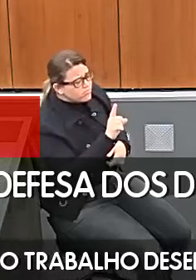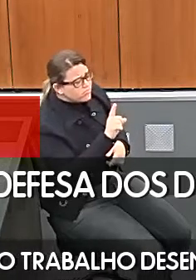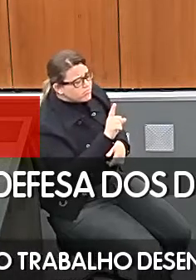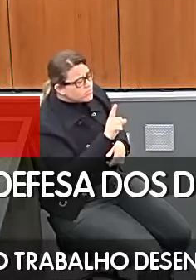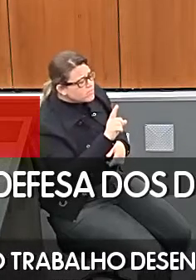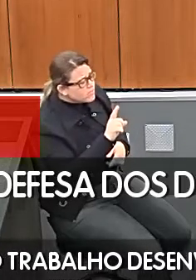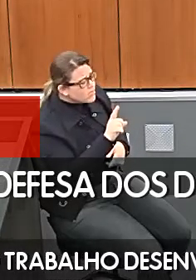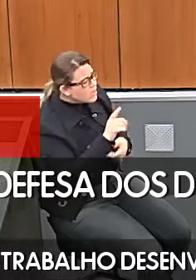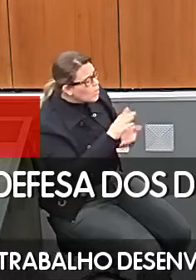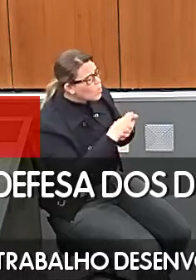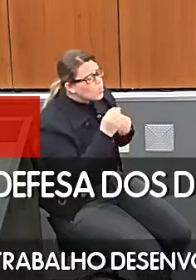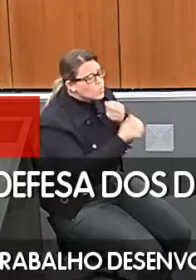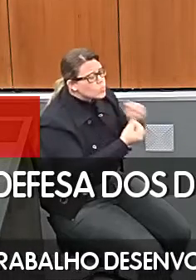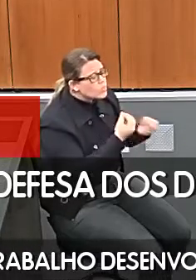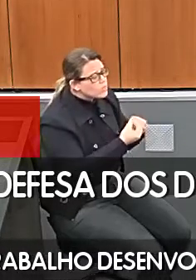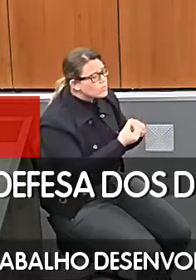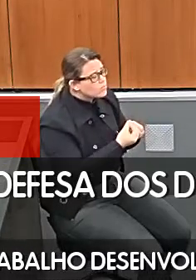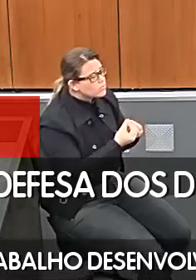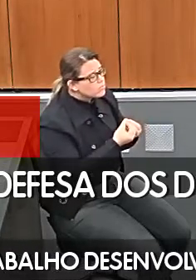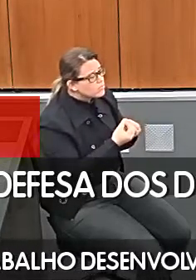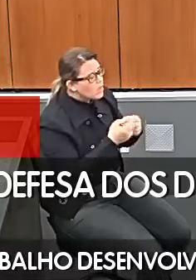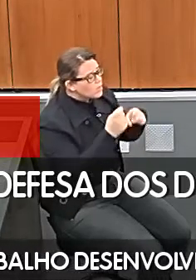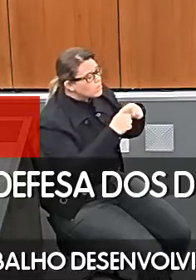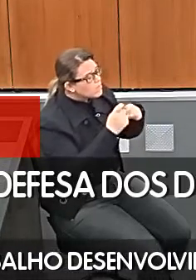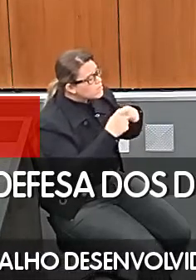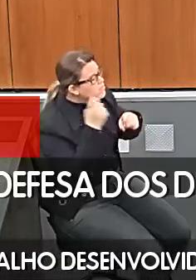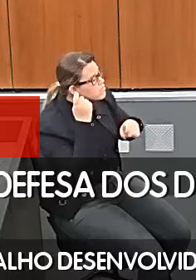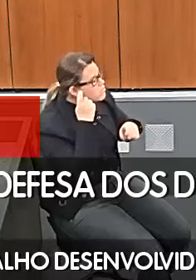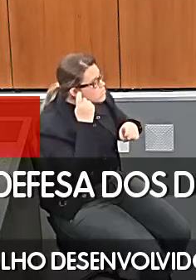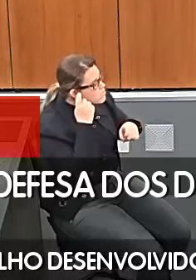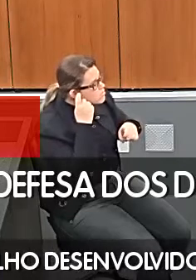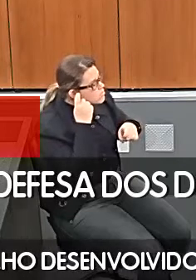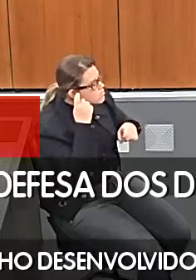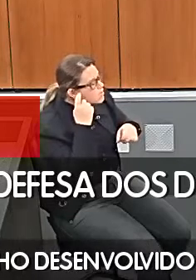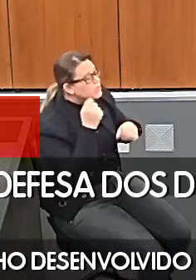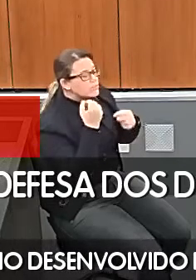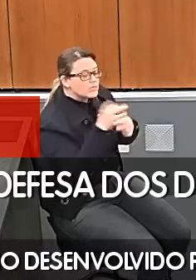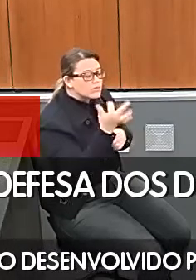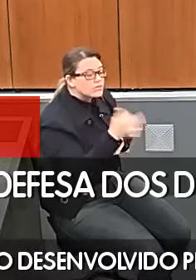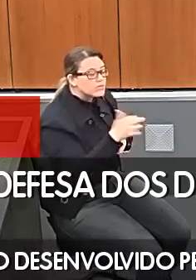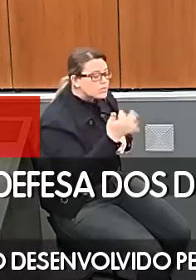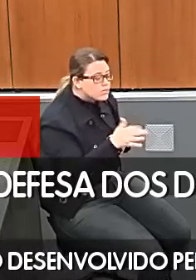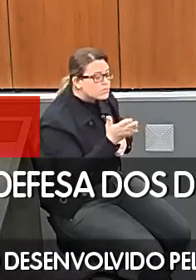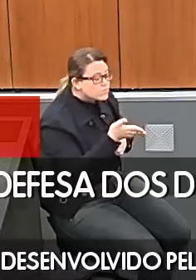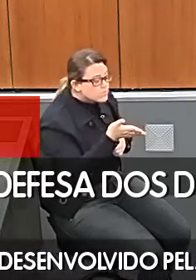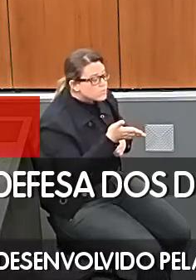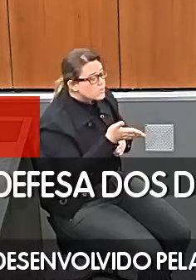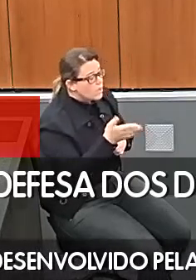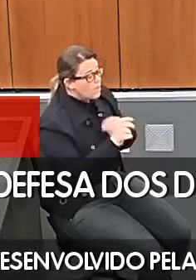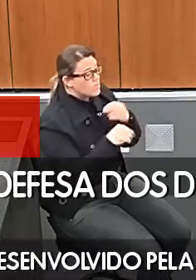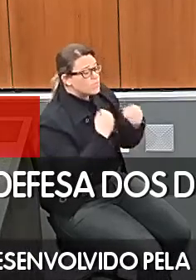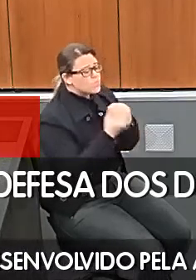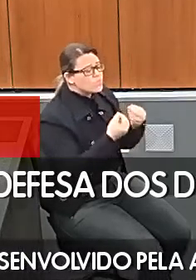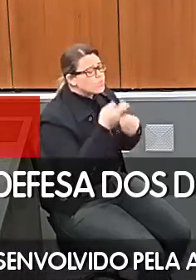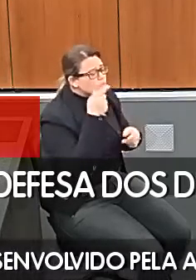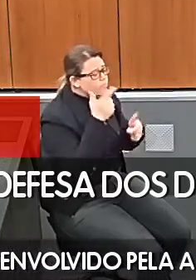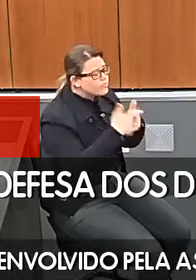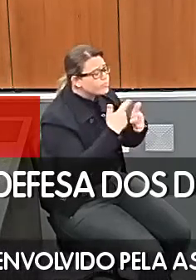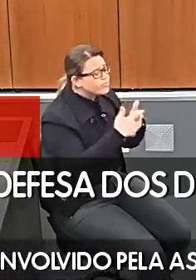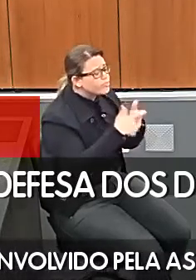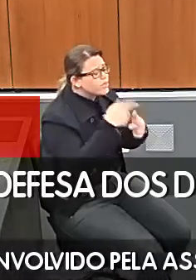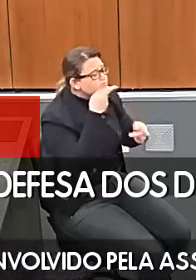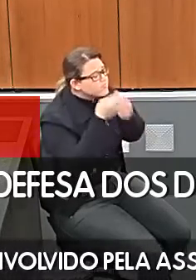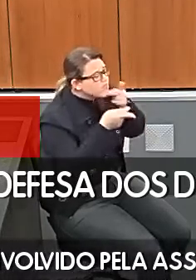ouvinte. Eu falei, por que essa criança não fala? Porque ela não convive com outras crianças. Aí a gente providenciou